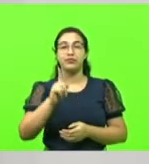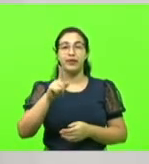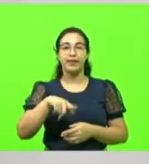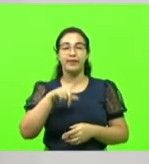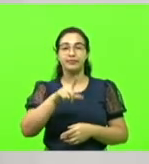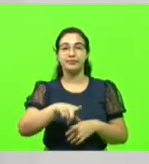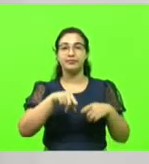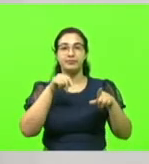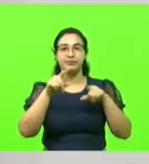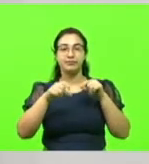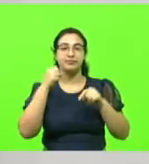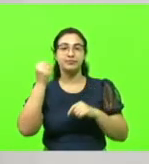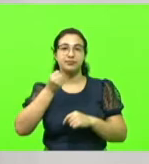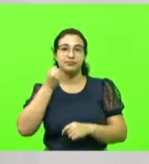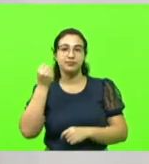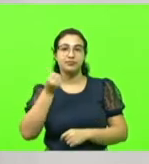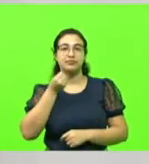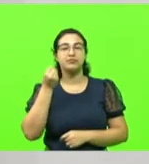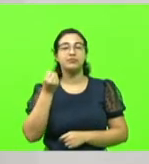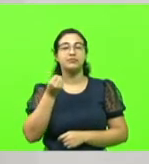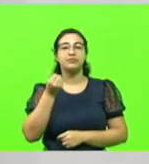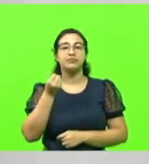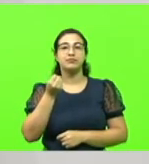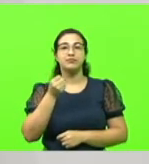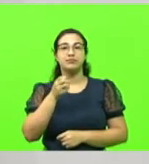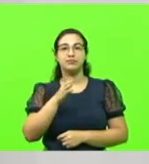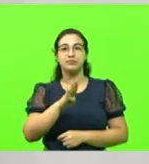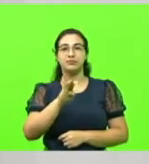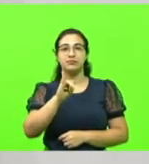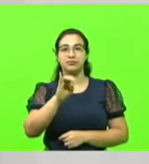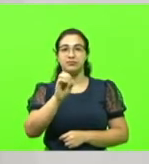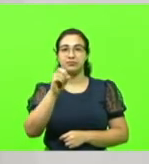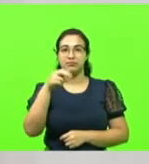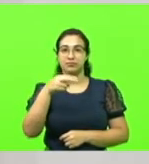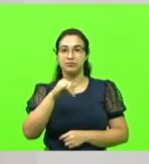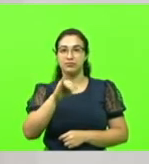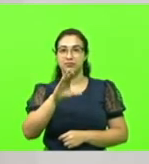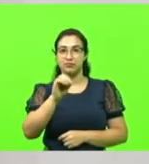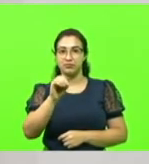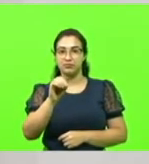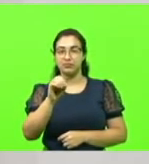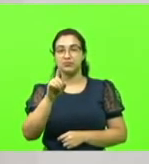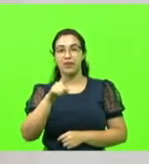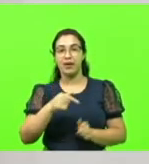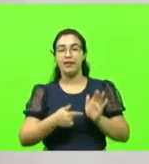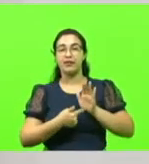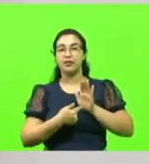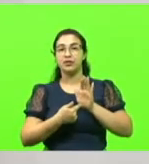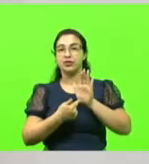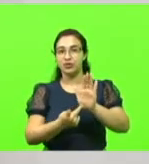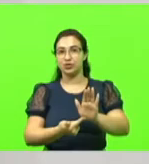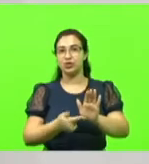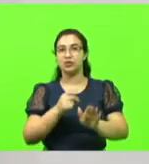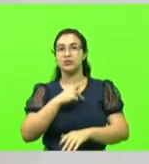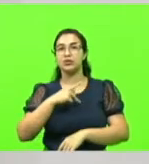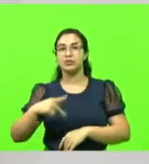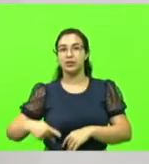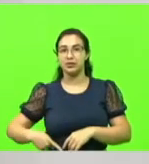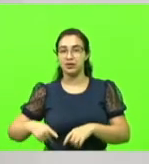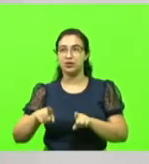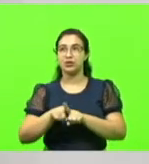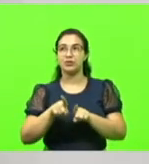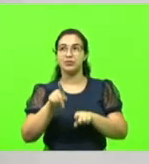do senador chamado senador biônico, que eram indicações da presidência e dos